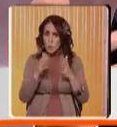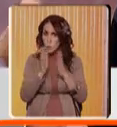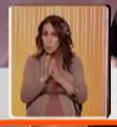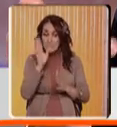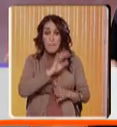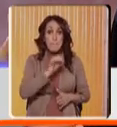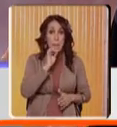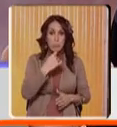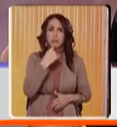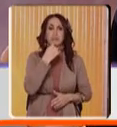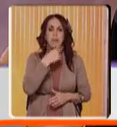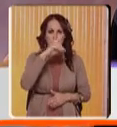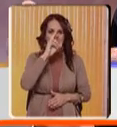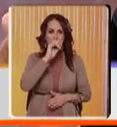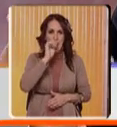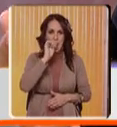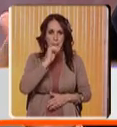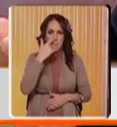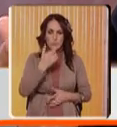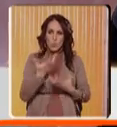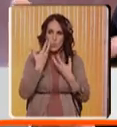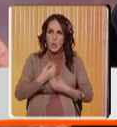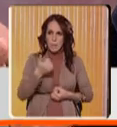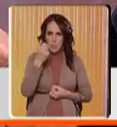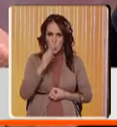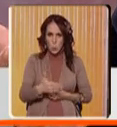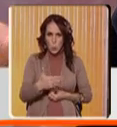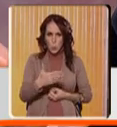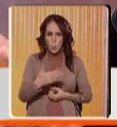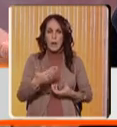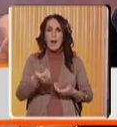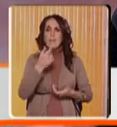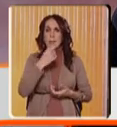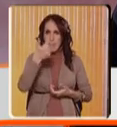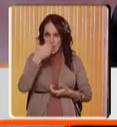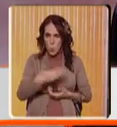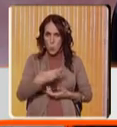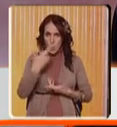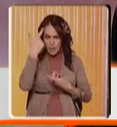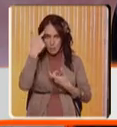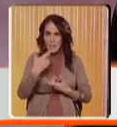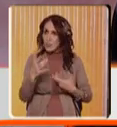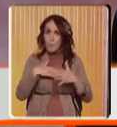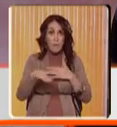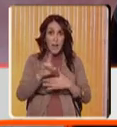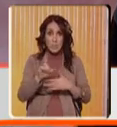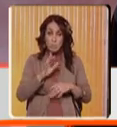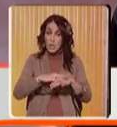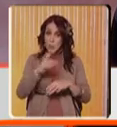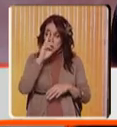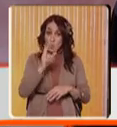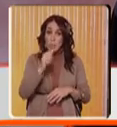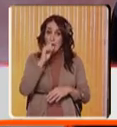quando nós bebemos muito e bebemos em excesso, por exemplo, a absorção de vitamina B1, que é uma vitamina importantíssima para o metabolismo cerebral, não se faz,